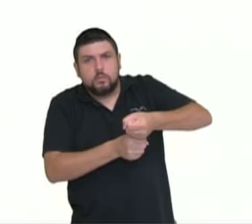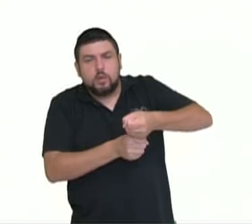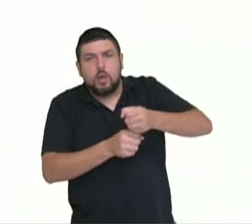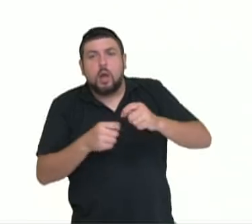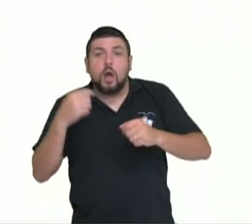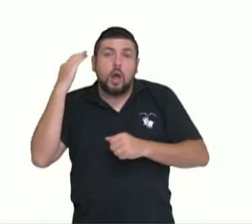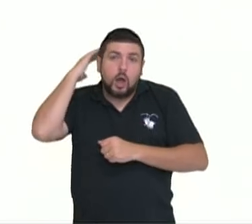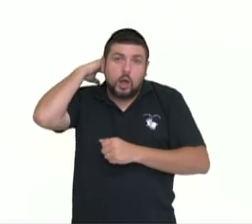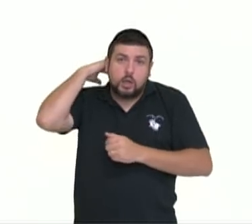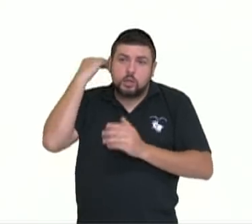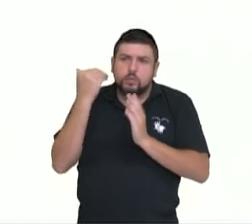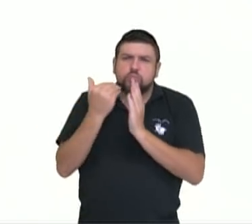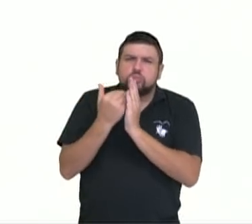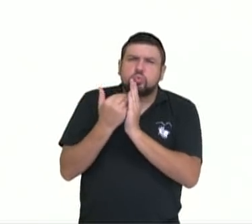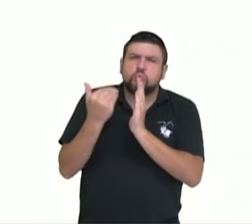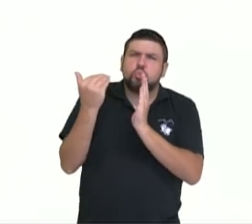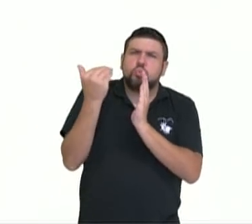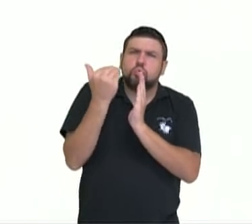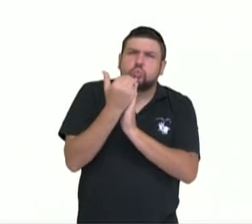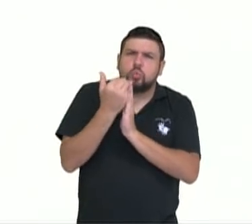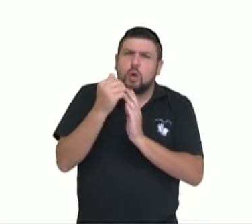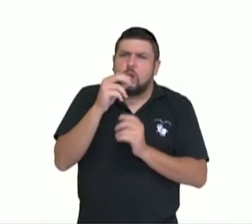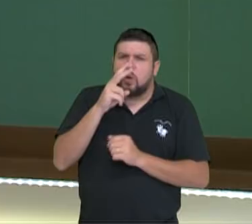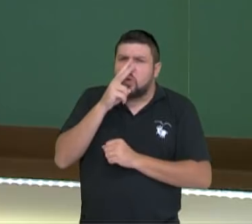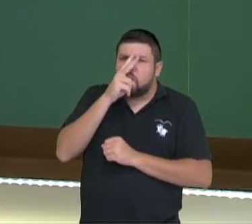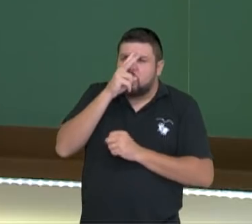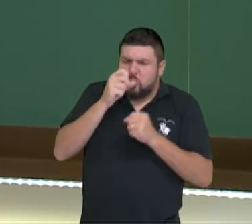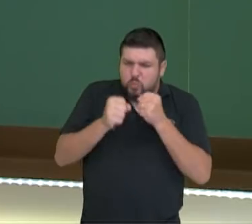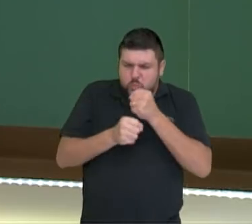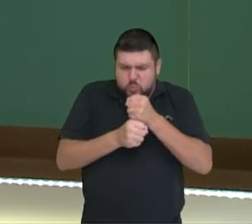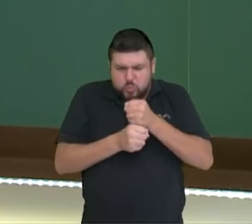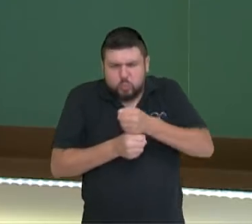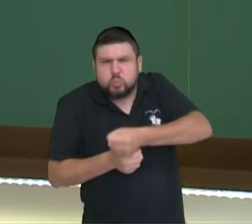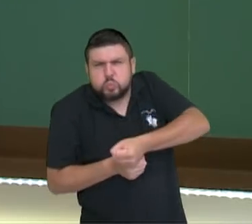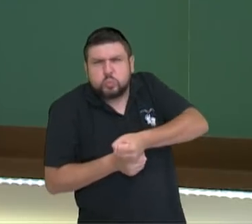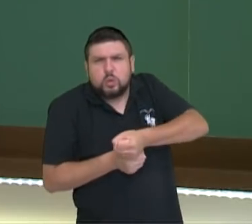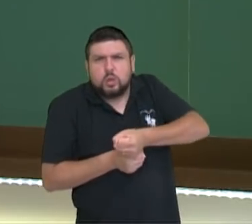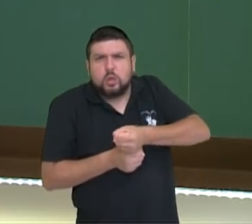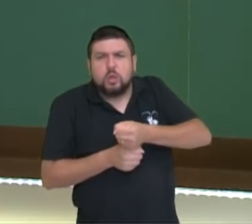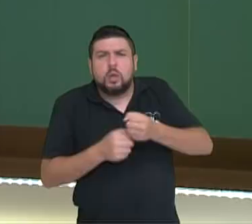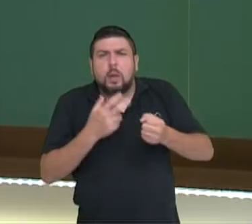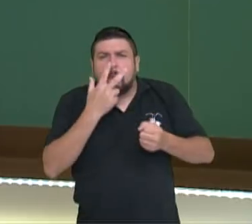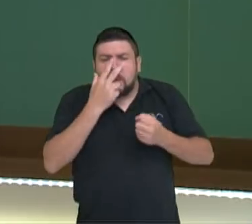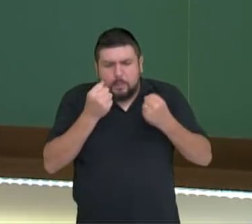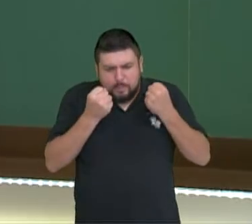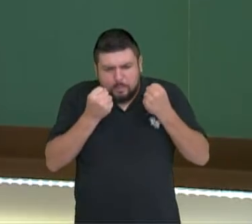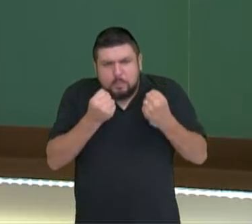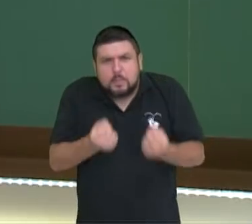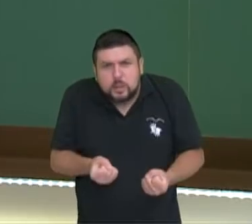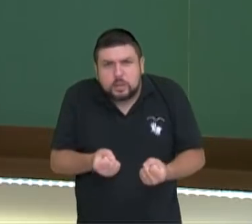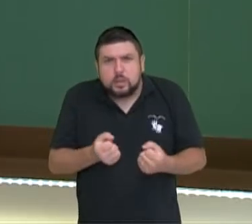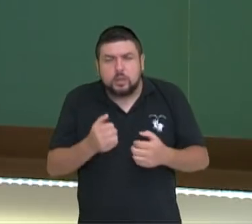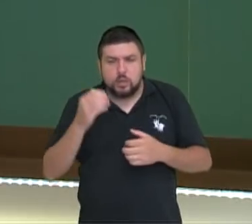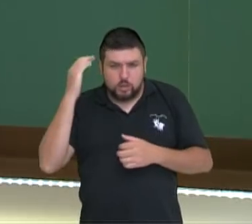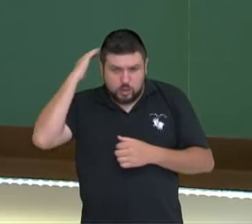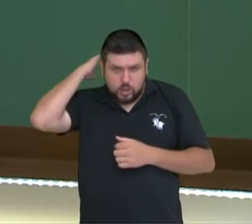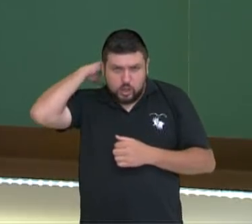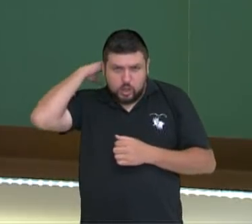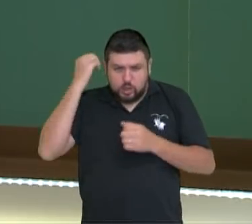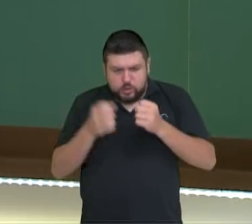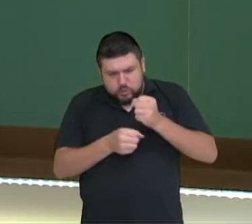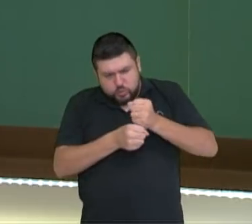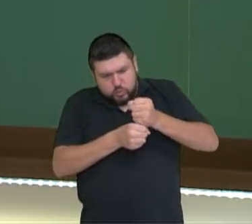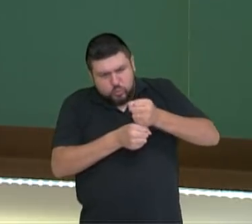sobrecarga. Se eu fico muito tempo com o pescoço dobrado para frente, eu estou exigindo muito dessa estrutura